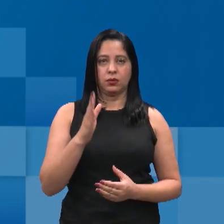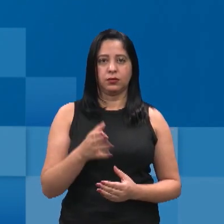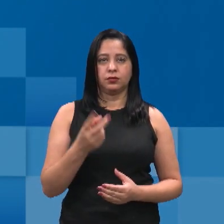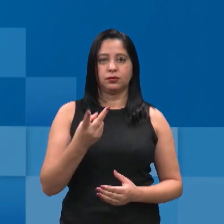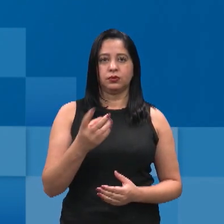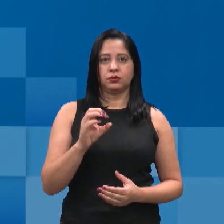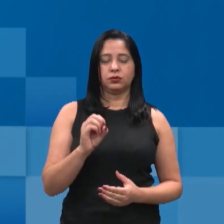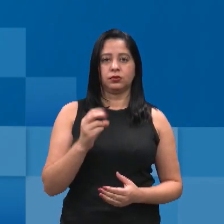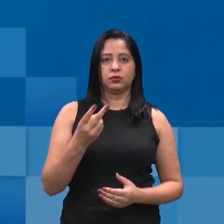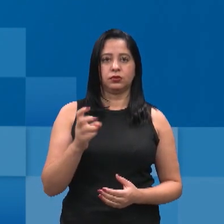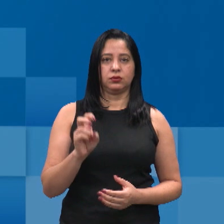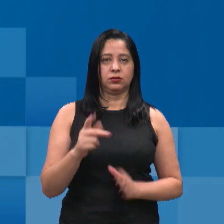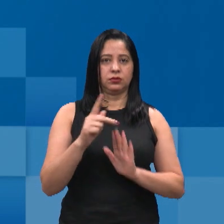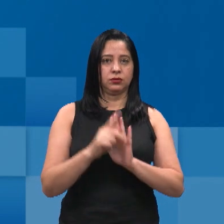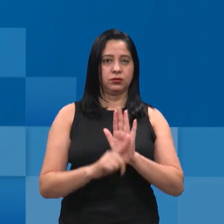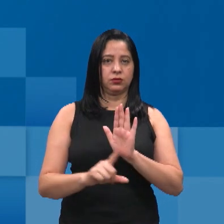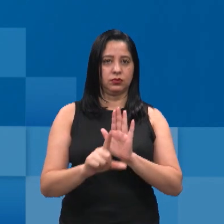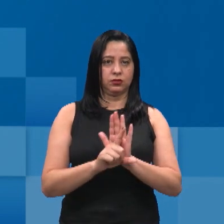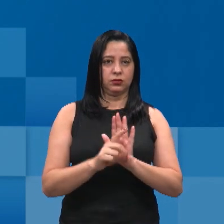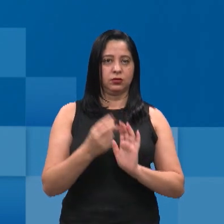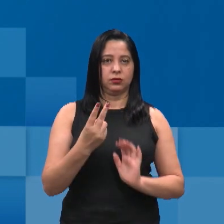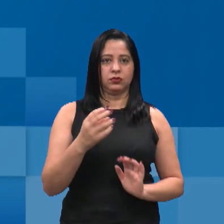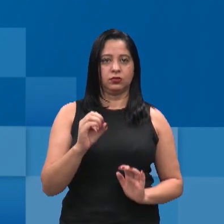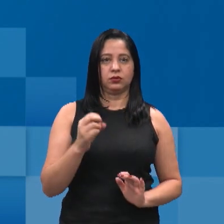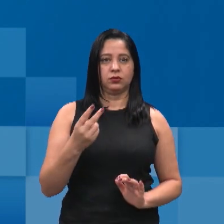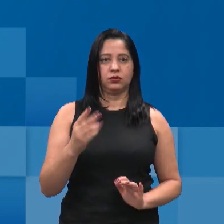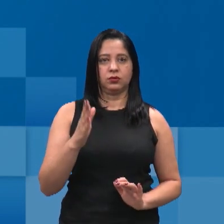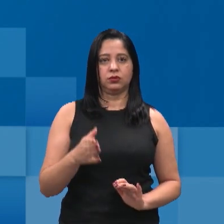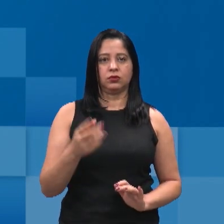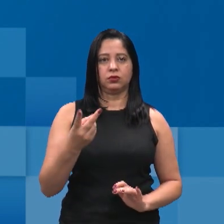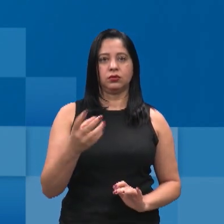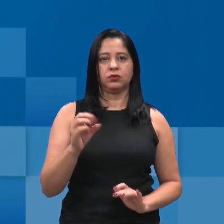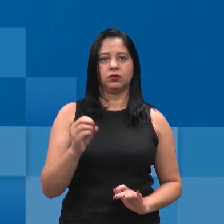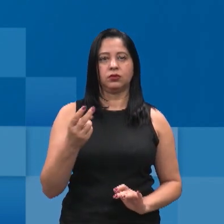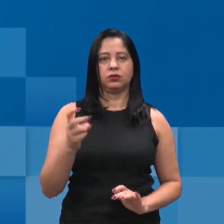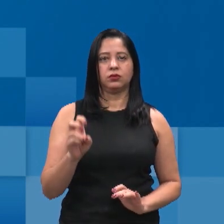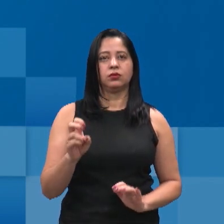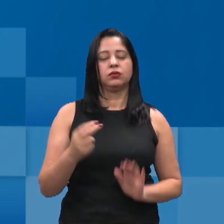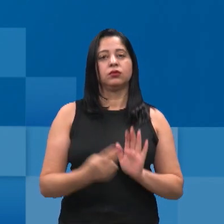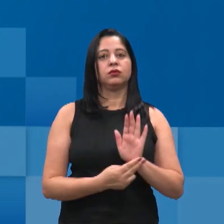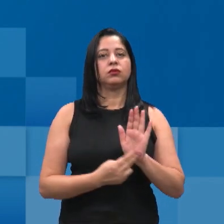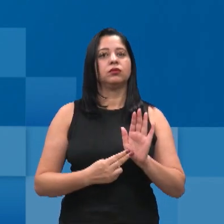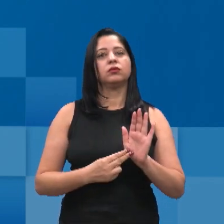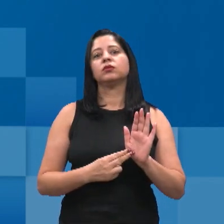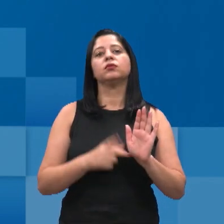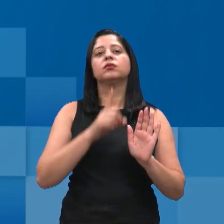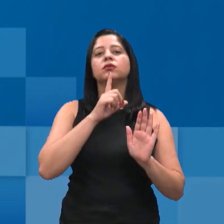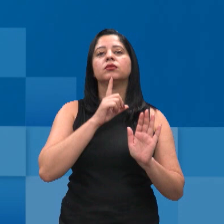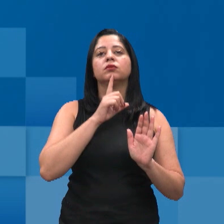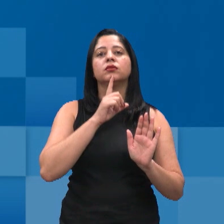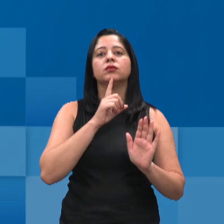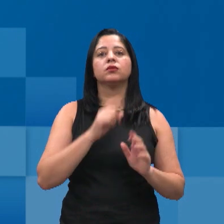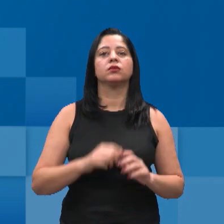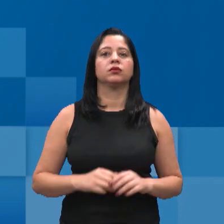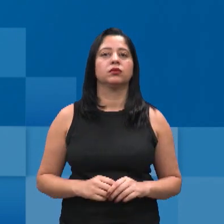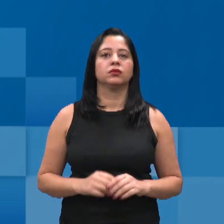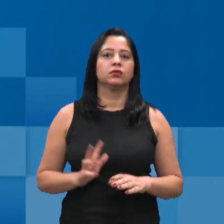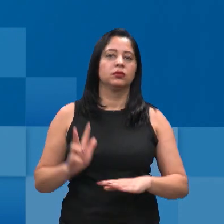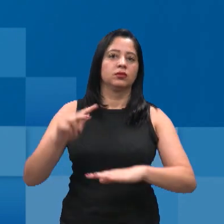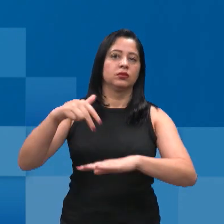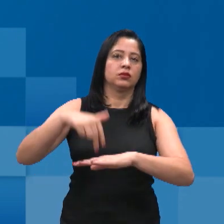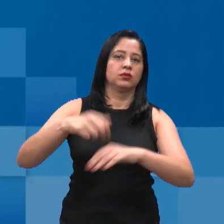6531/2025, projeto de lei número 202/2025, autoria do vereador Sérgio Camargo. Inscrito para falar